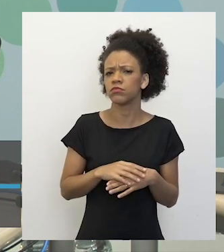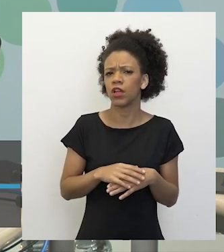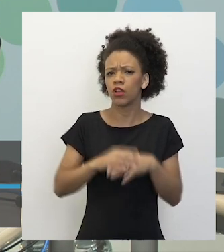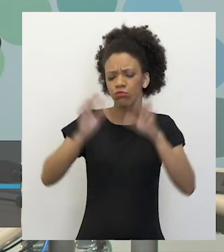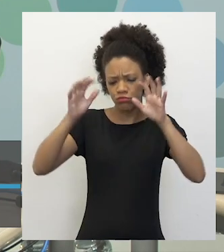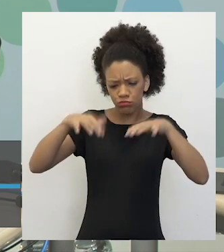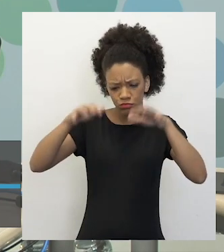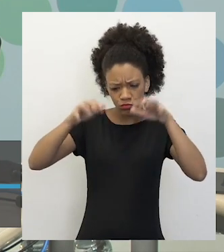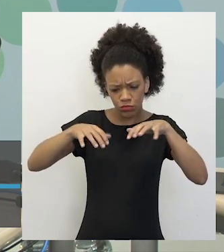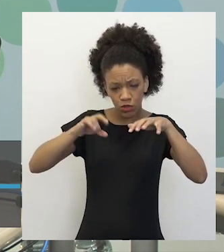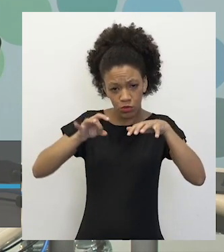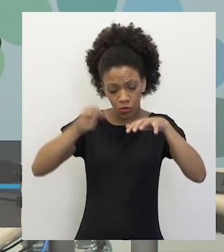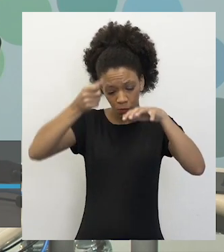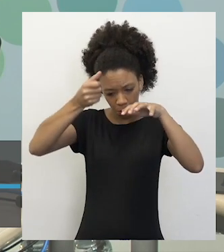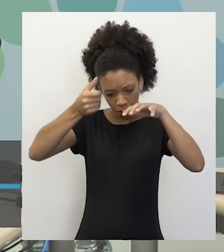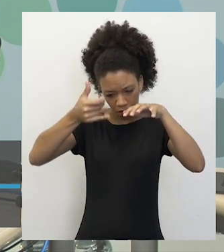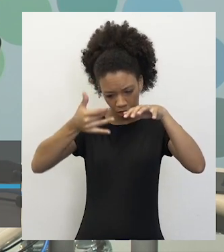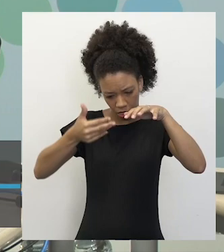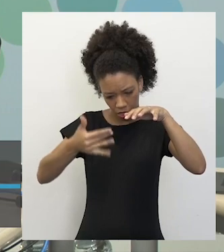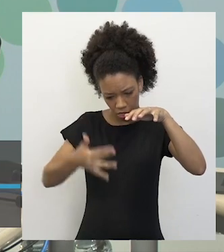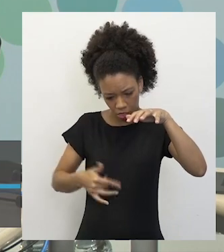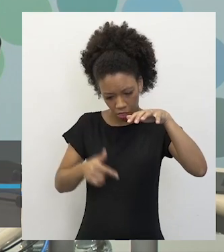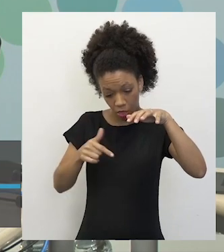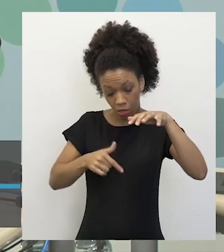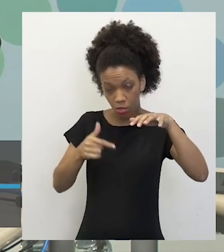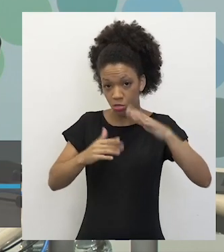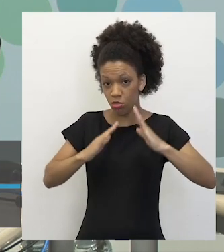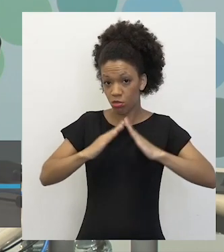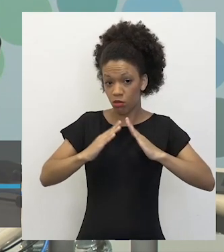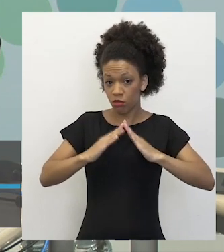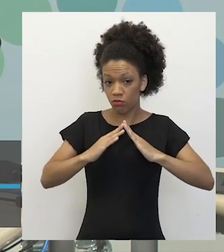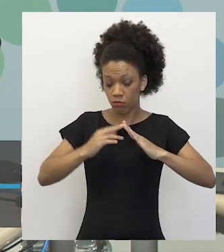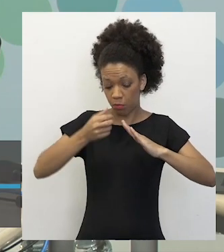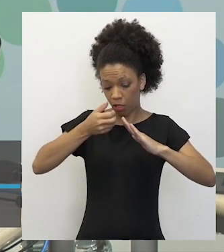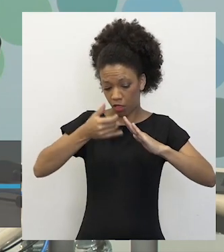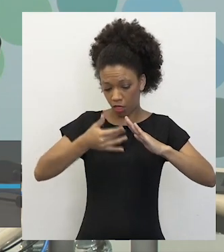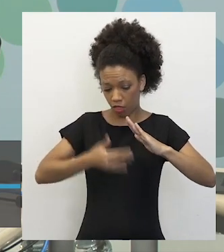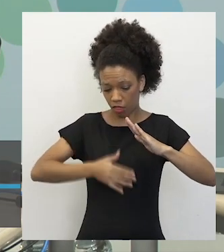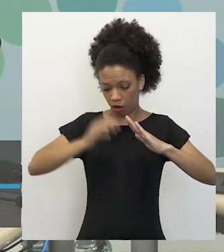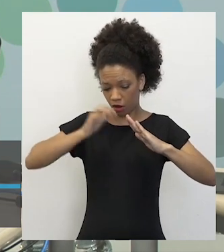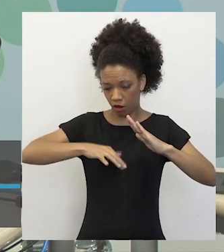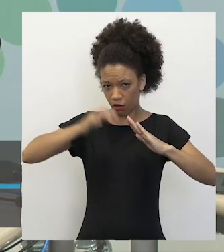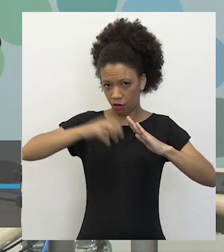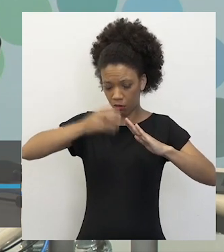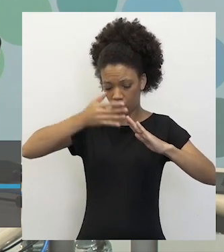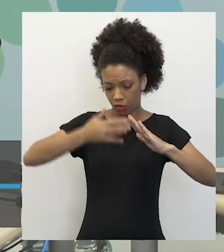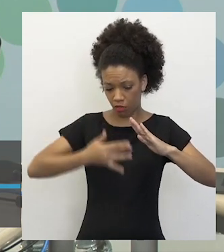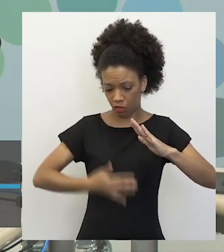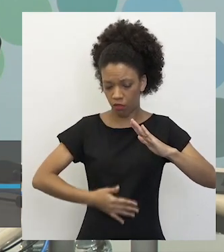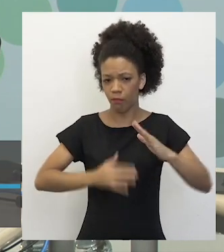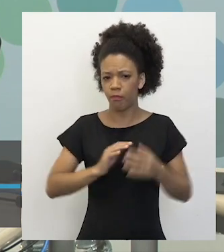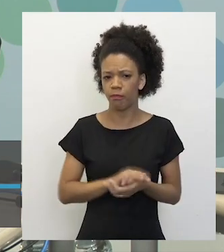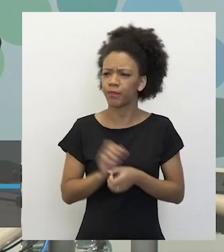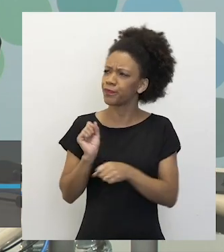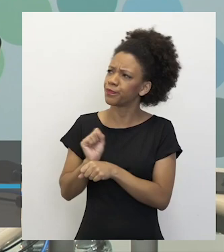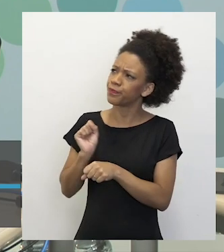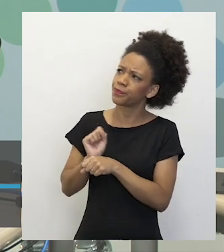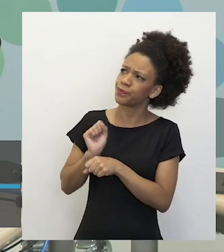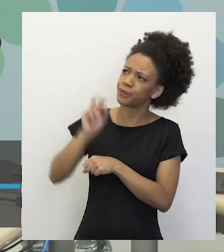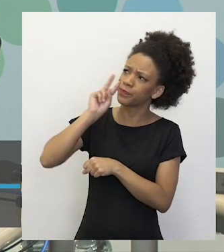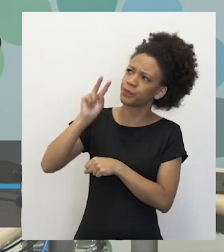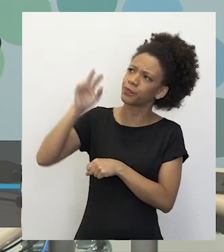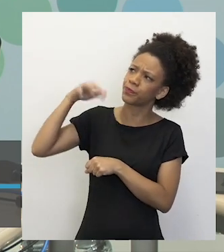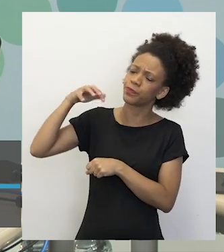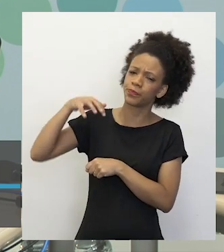só quando a água cai do teto do meu galinheiro, então a água caiu, aí vai chover, Uhum. fica lá todo mundo esperando. Isso não é coerente,